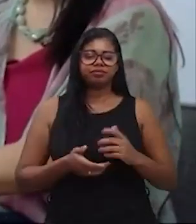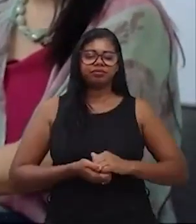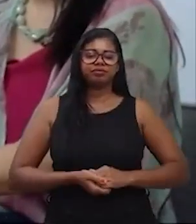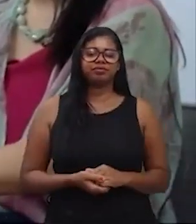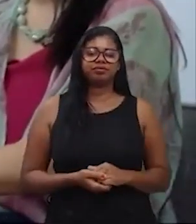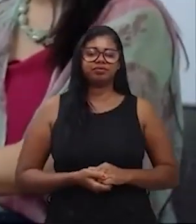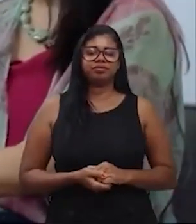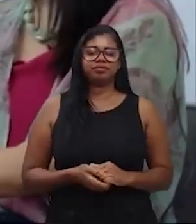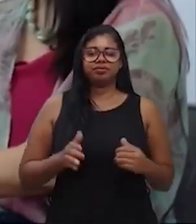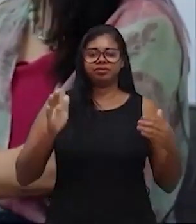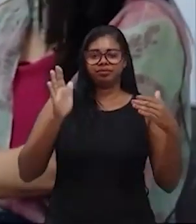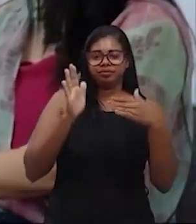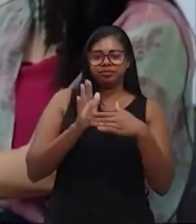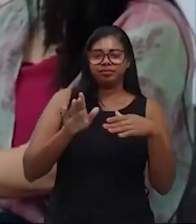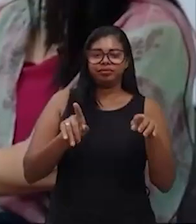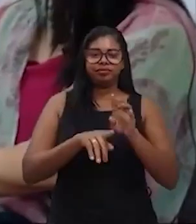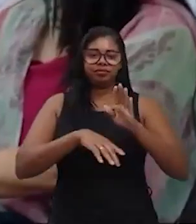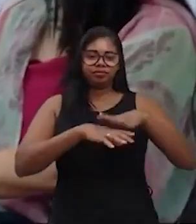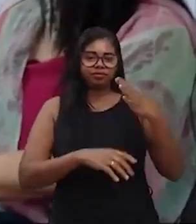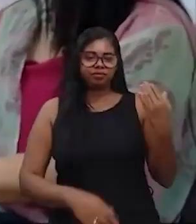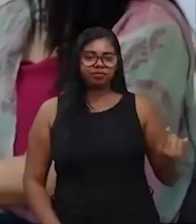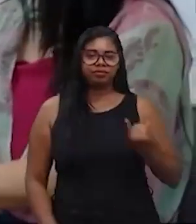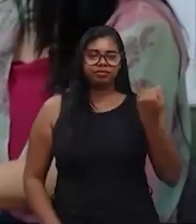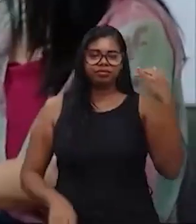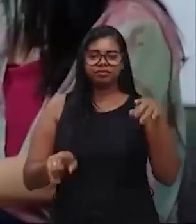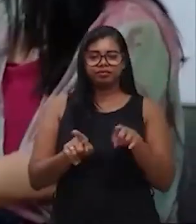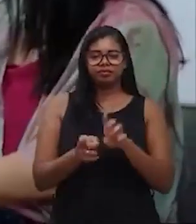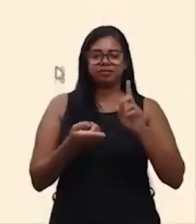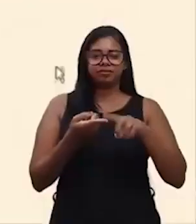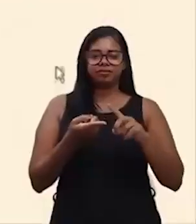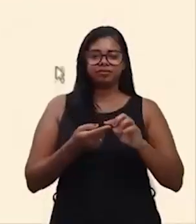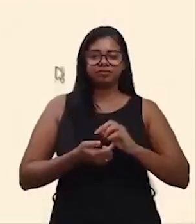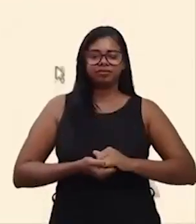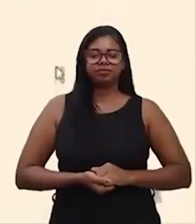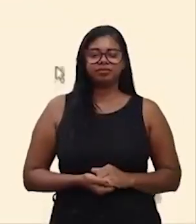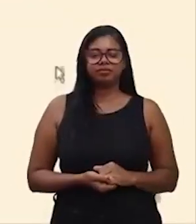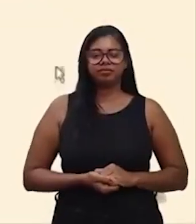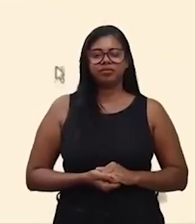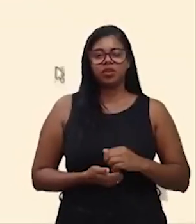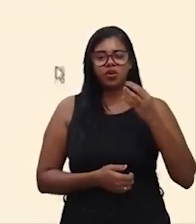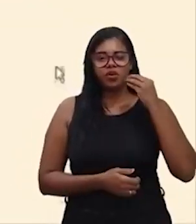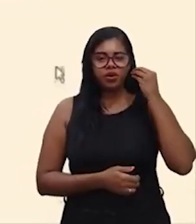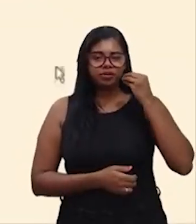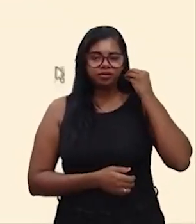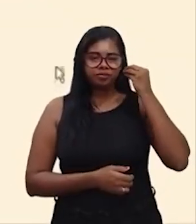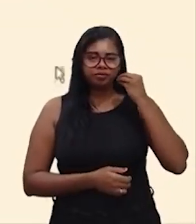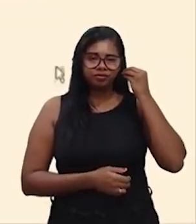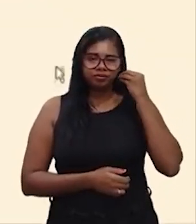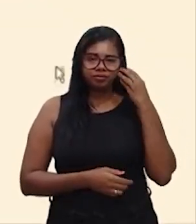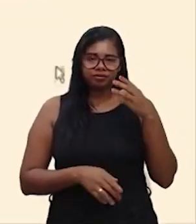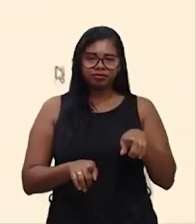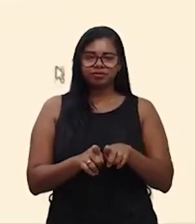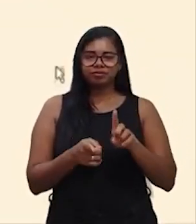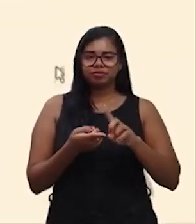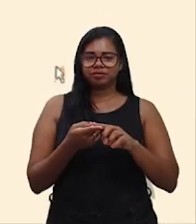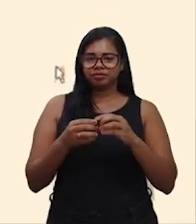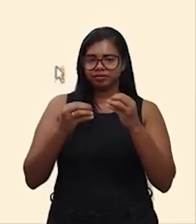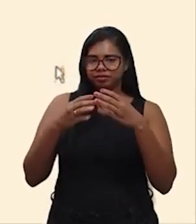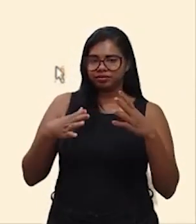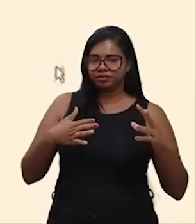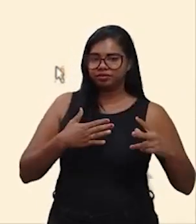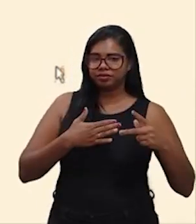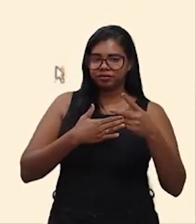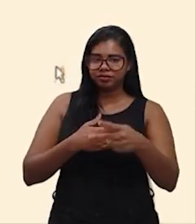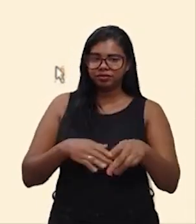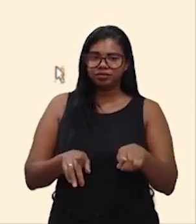Enfim. E aí, por último, mas não menos importante, uma experiência, né, manual de criatividade que